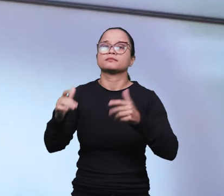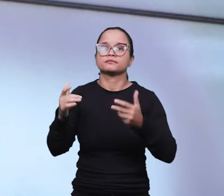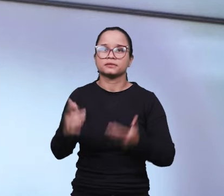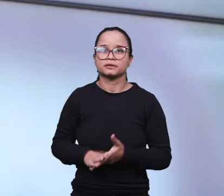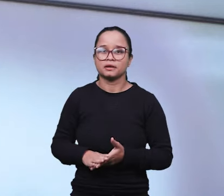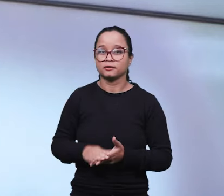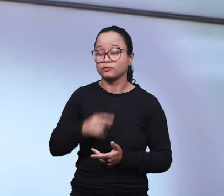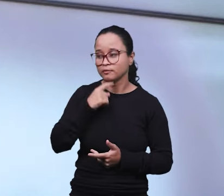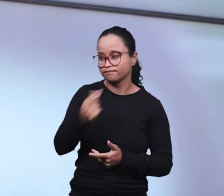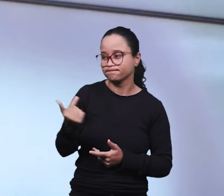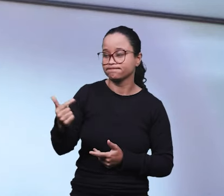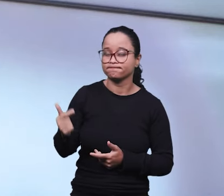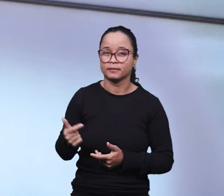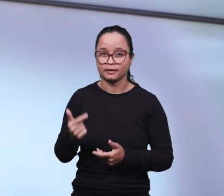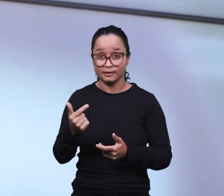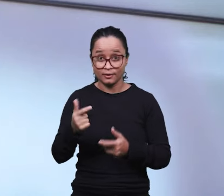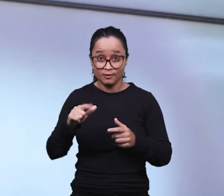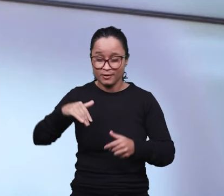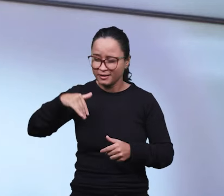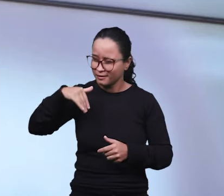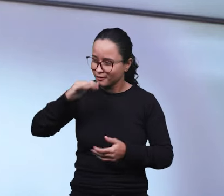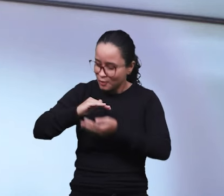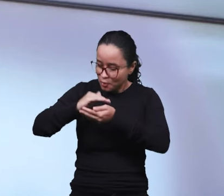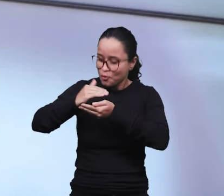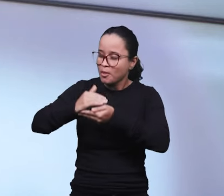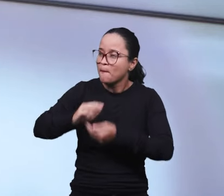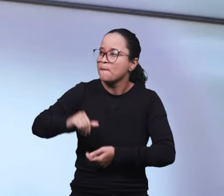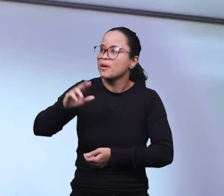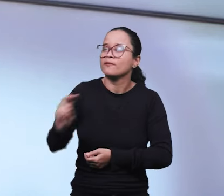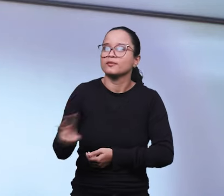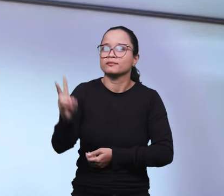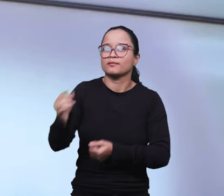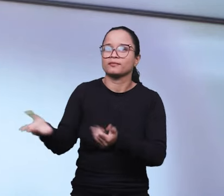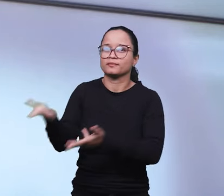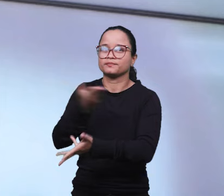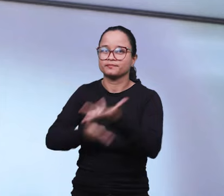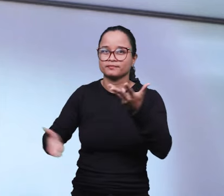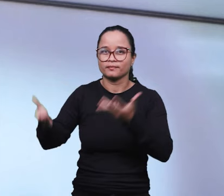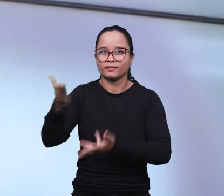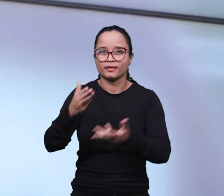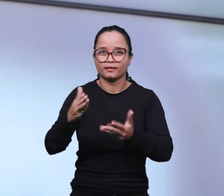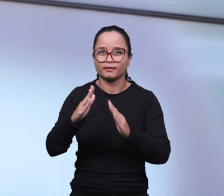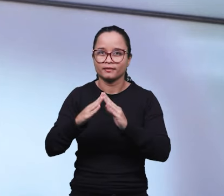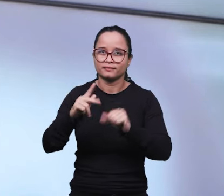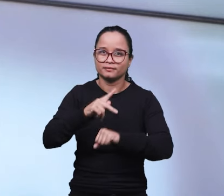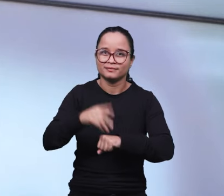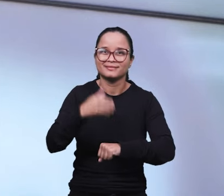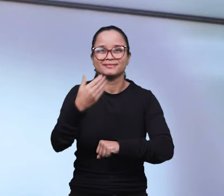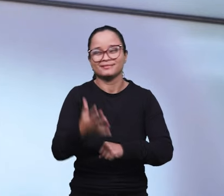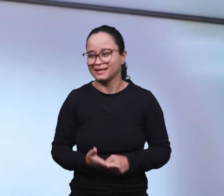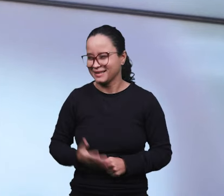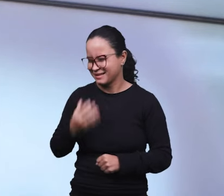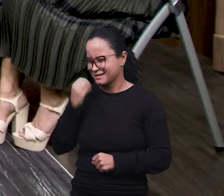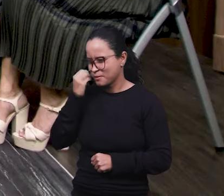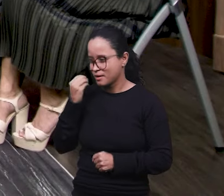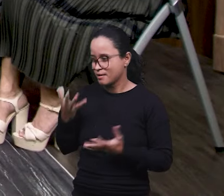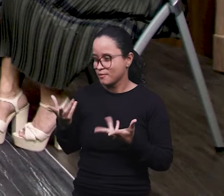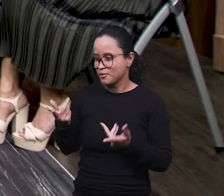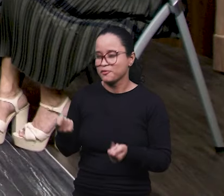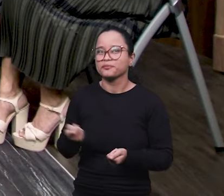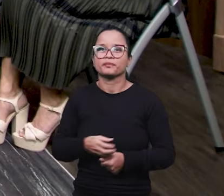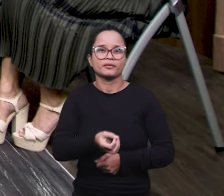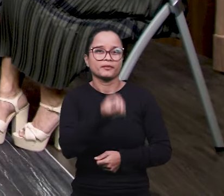esse foi o tesouro mais precioso compartilhado nesse intercâmbio né vitó sim experiências belíssimas né Foi maravilhoso